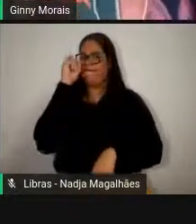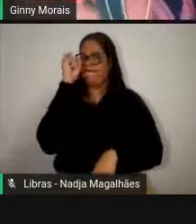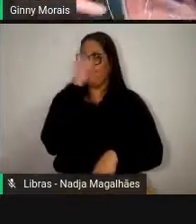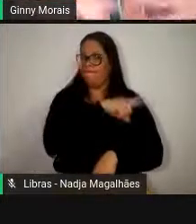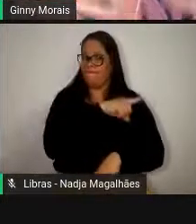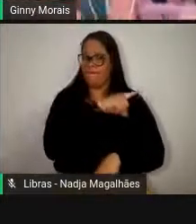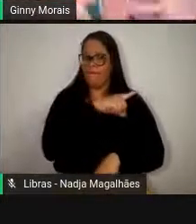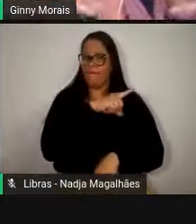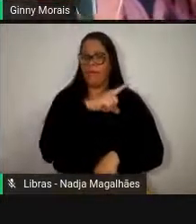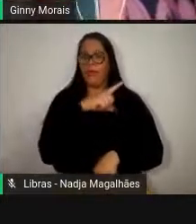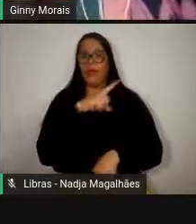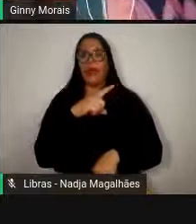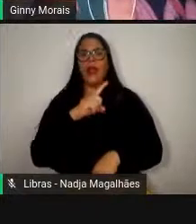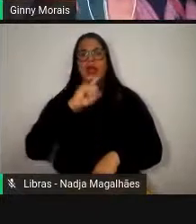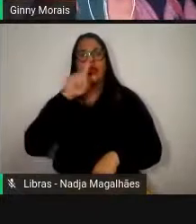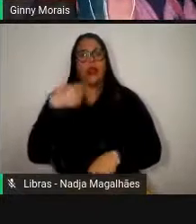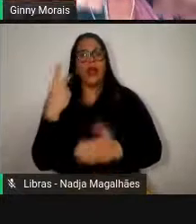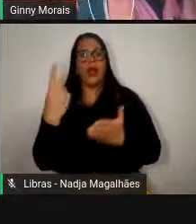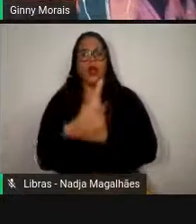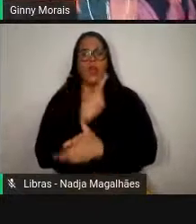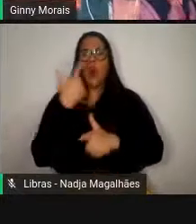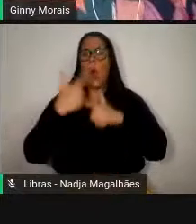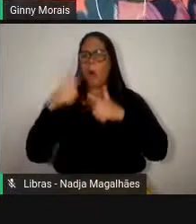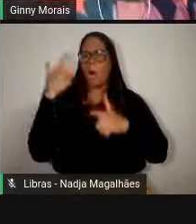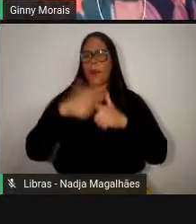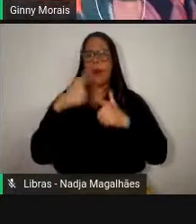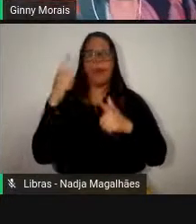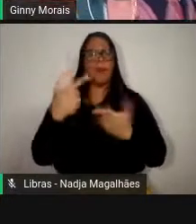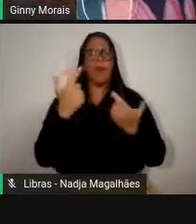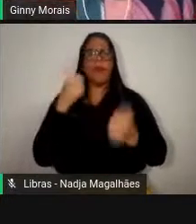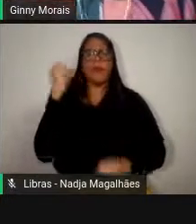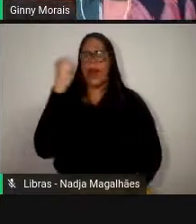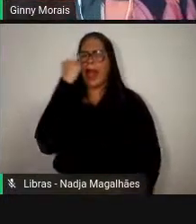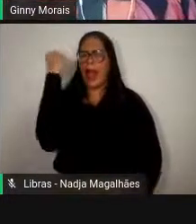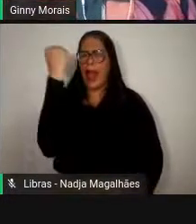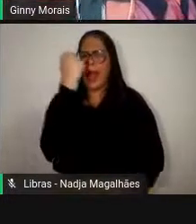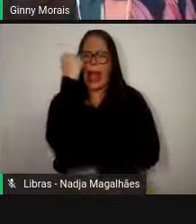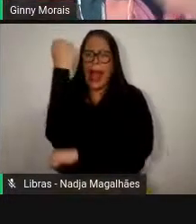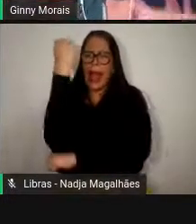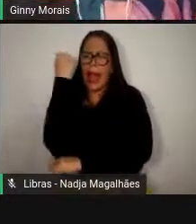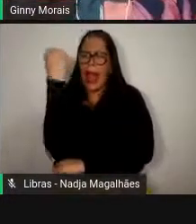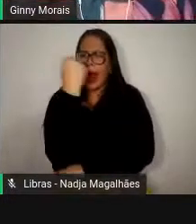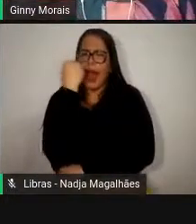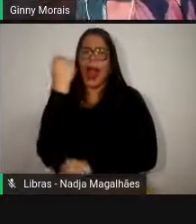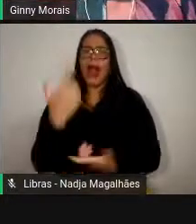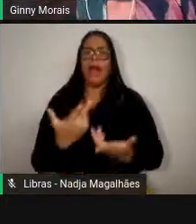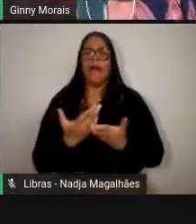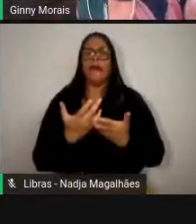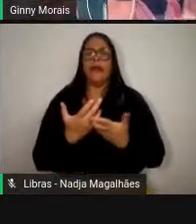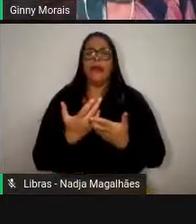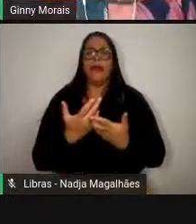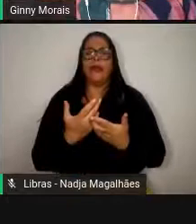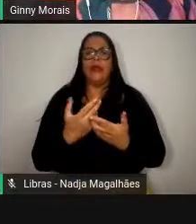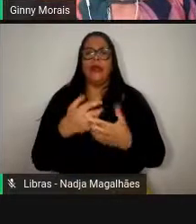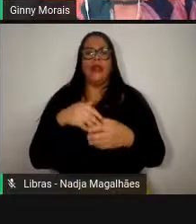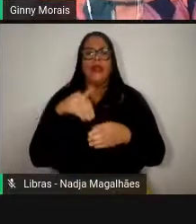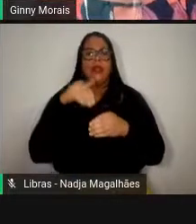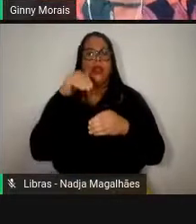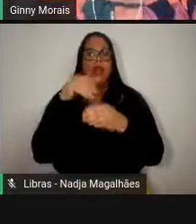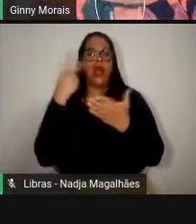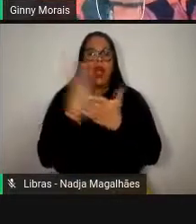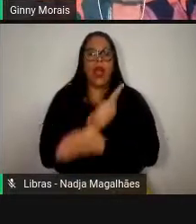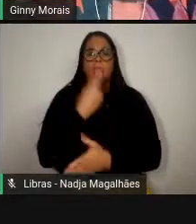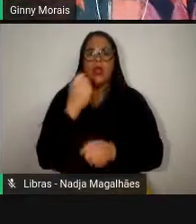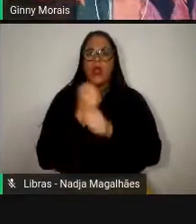da Guiana, inclusive isso depois desencadeou uma crise política enorme, que eles só voltaram a ter sessão no parlamento esse ano, para você ter uma ideia. Isso aconteceu no final